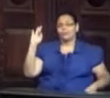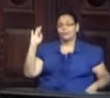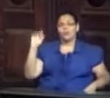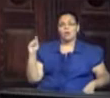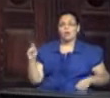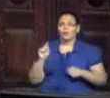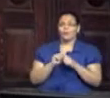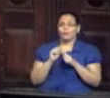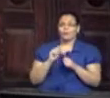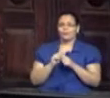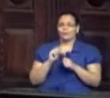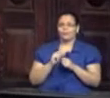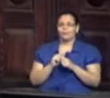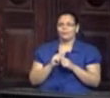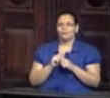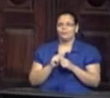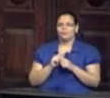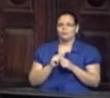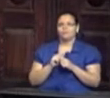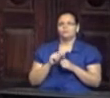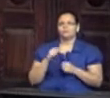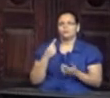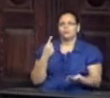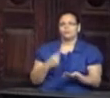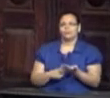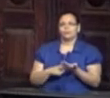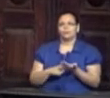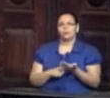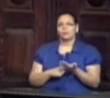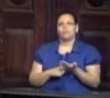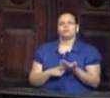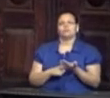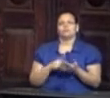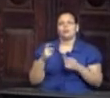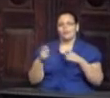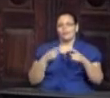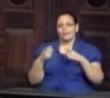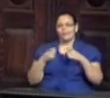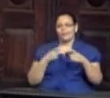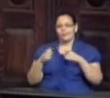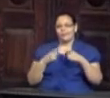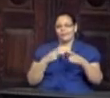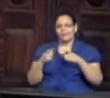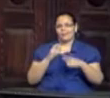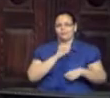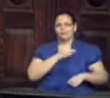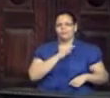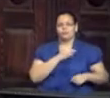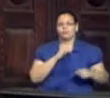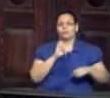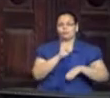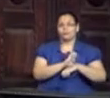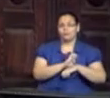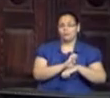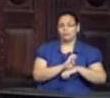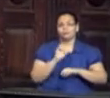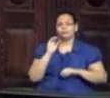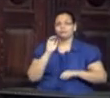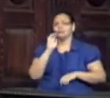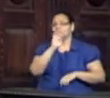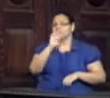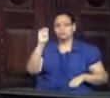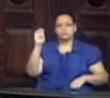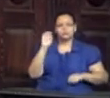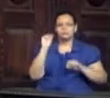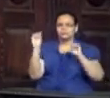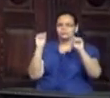não faz um novo pacto federativo e não impede a guerra fiscal entre os estados. Porque se a situação se agrava dessa